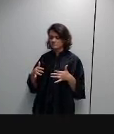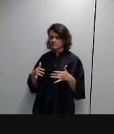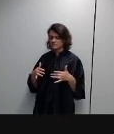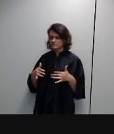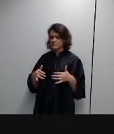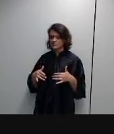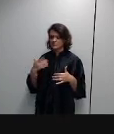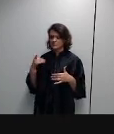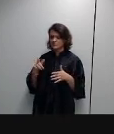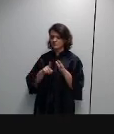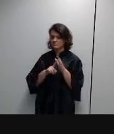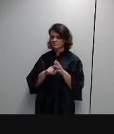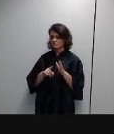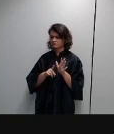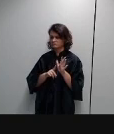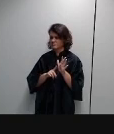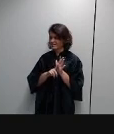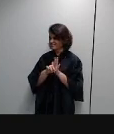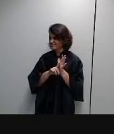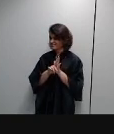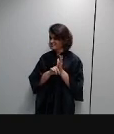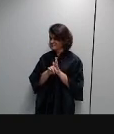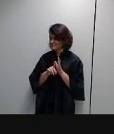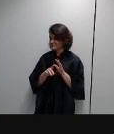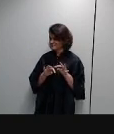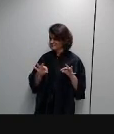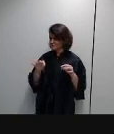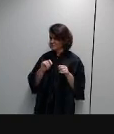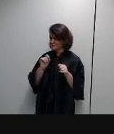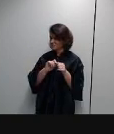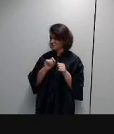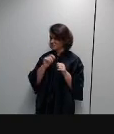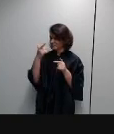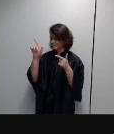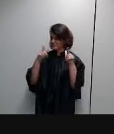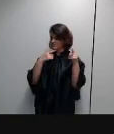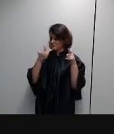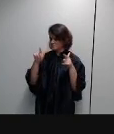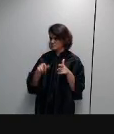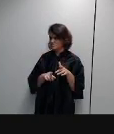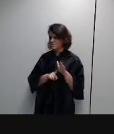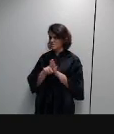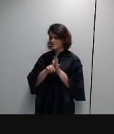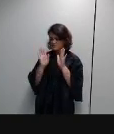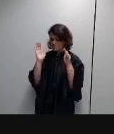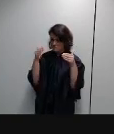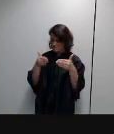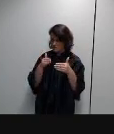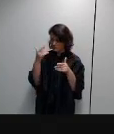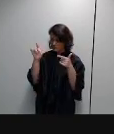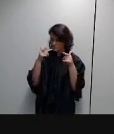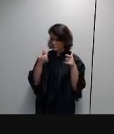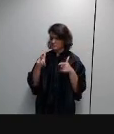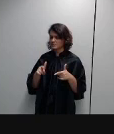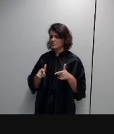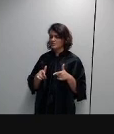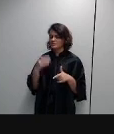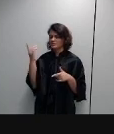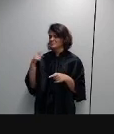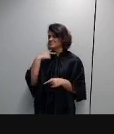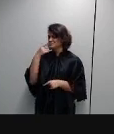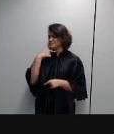anuário sobre assim como ele fez sobre outros ele fecha o enfoque da impossibilidade de